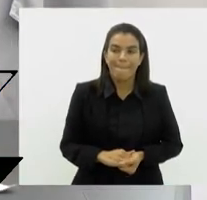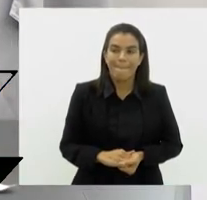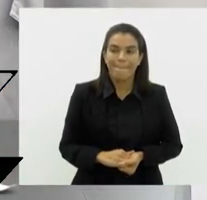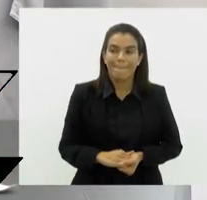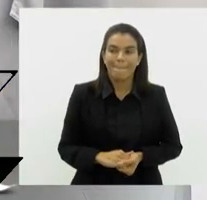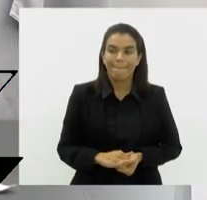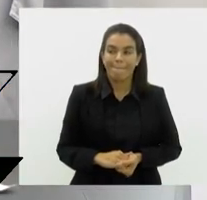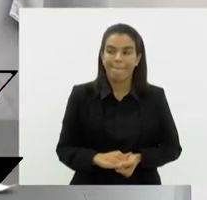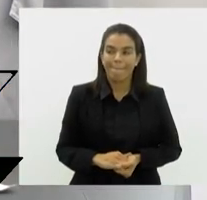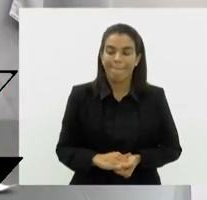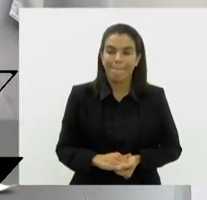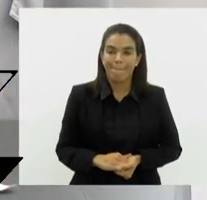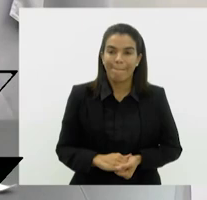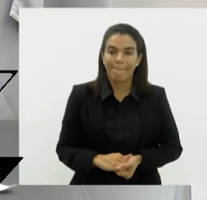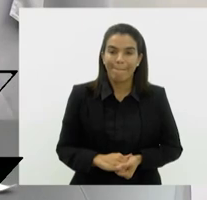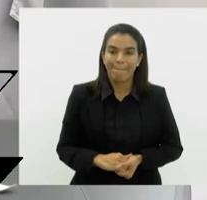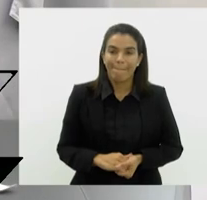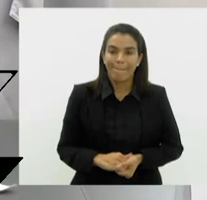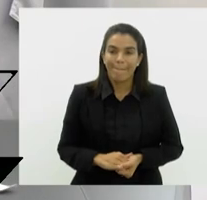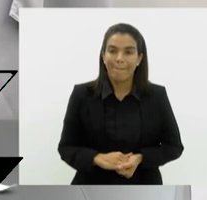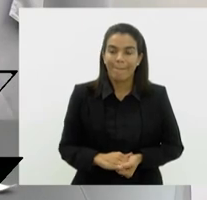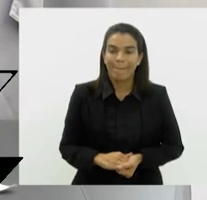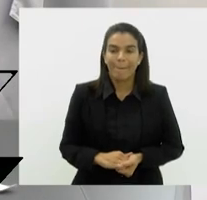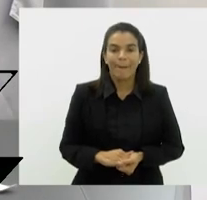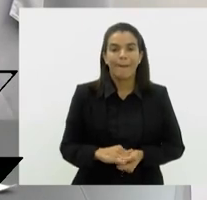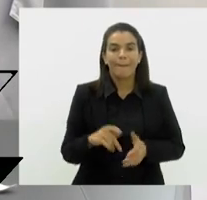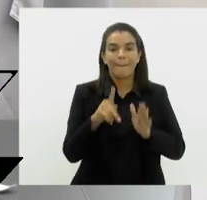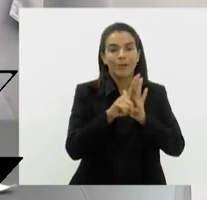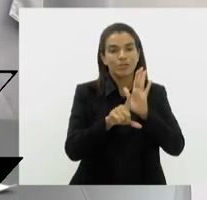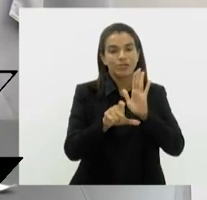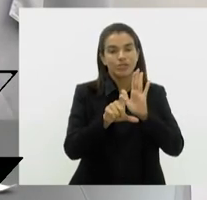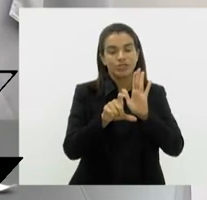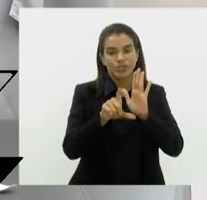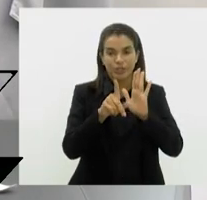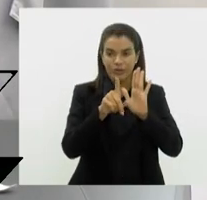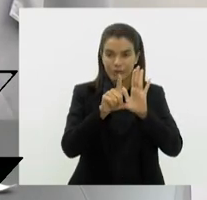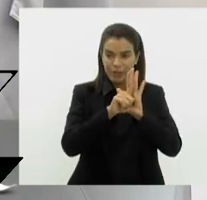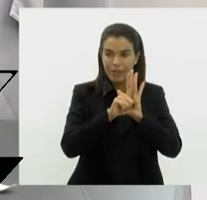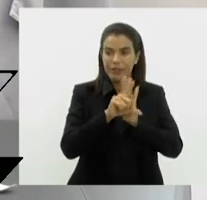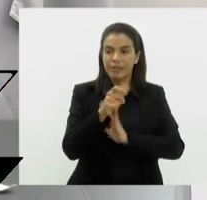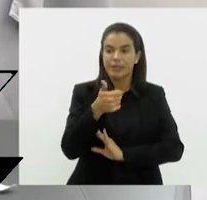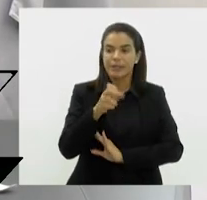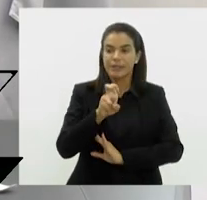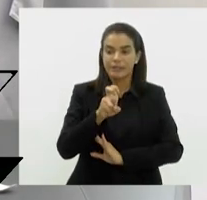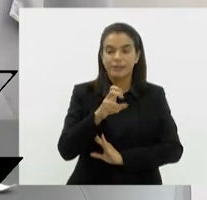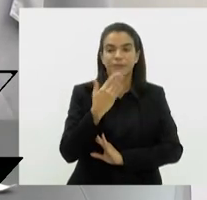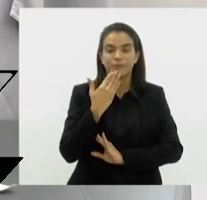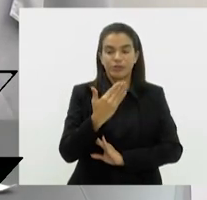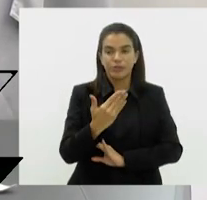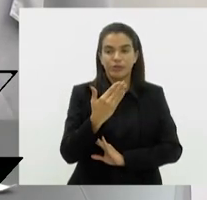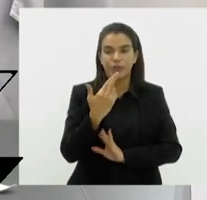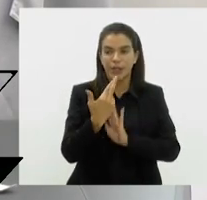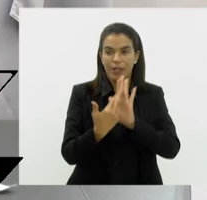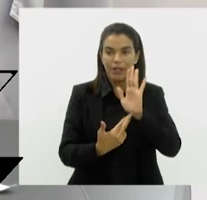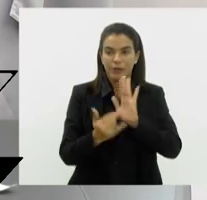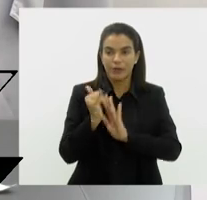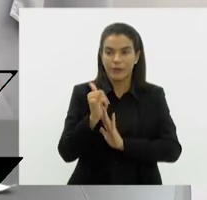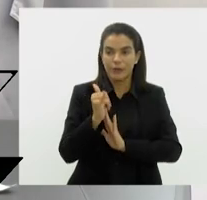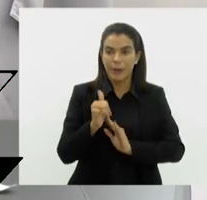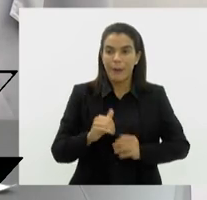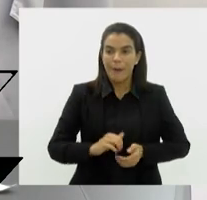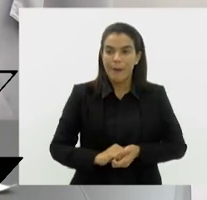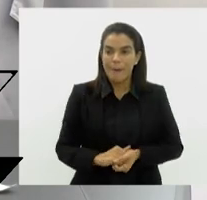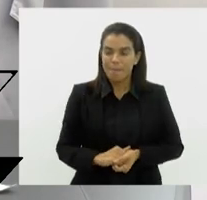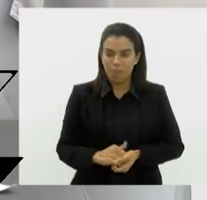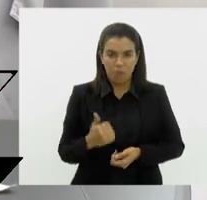15 está retirado ou não? Projeto 15 também retirado de pautas a pedido do relator, né? Excelência pediu para retirar